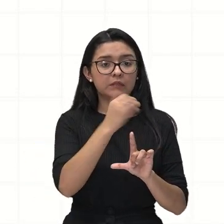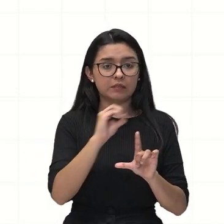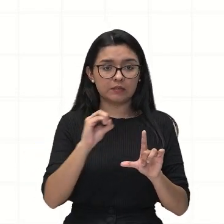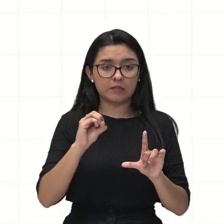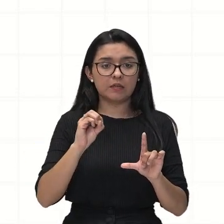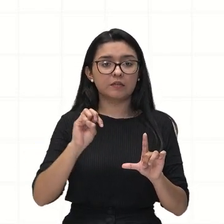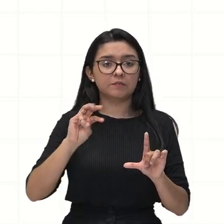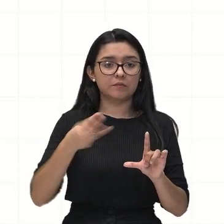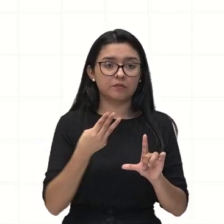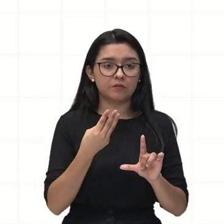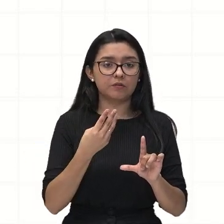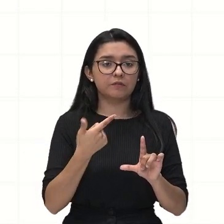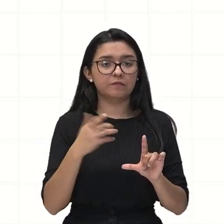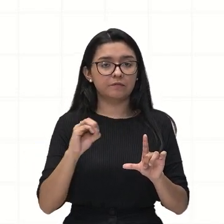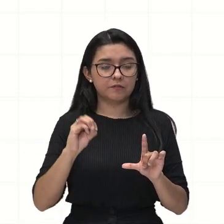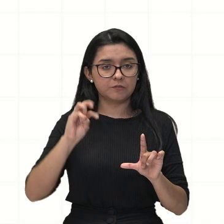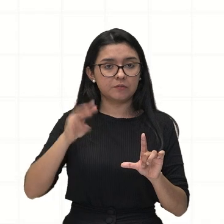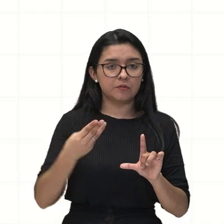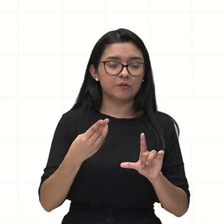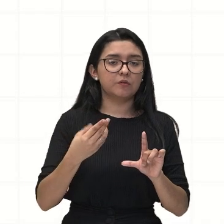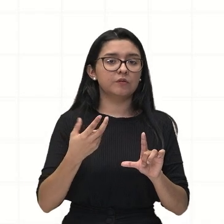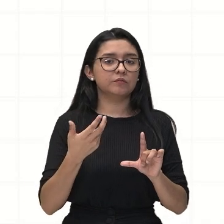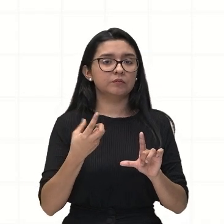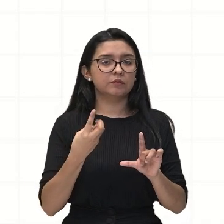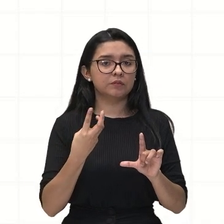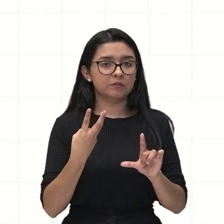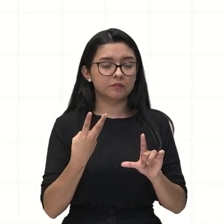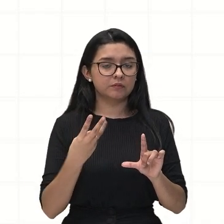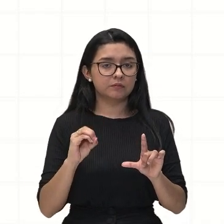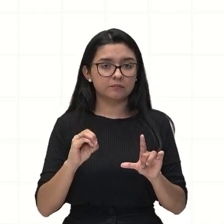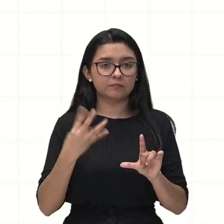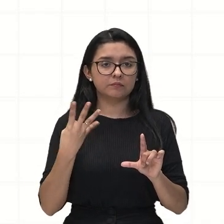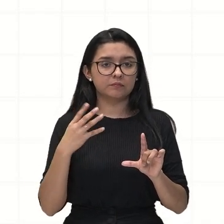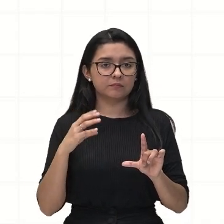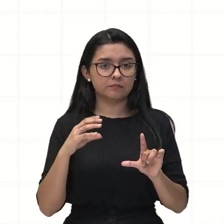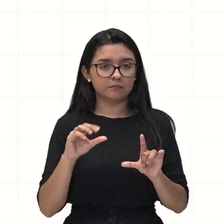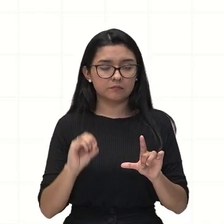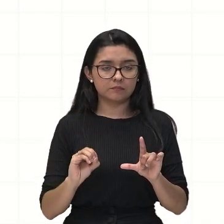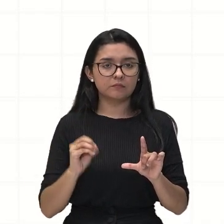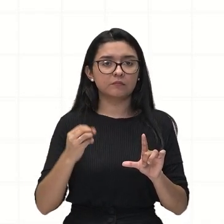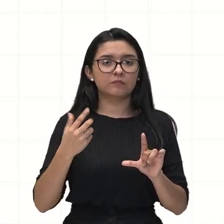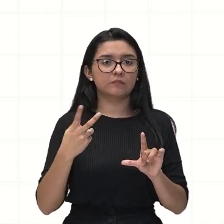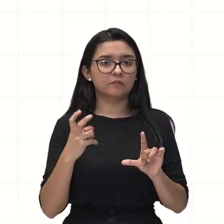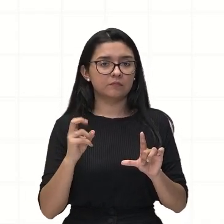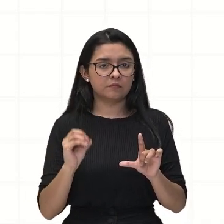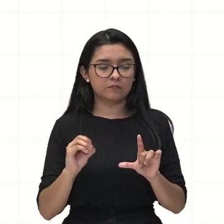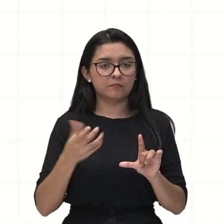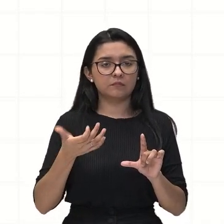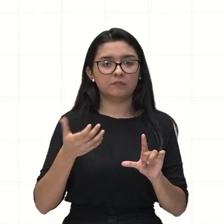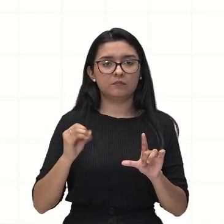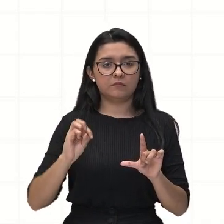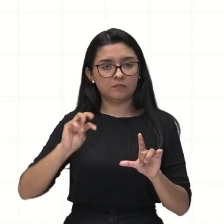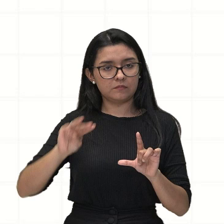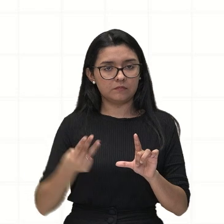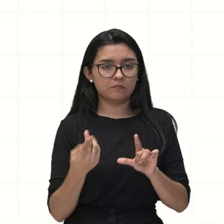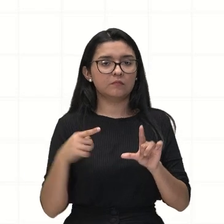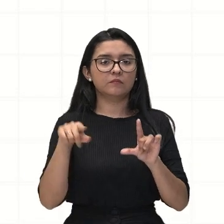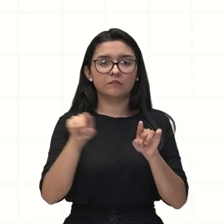20 milhões, 30 milhões, 40, 50, 60, 70 e 80 milhões. E no